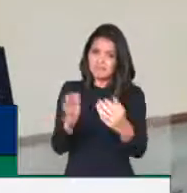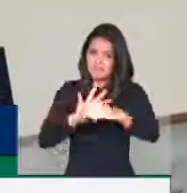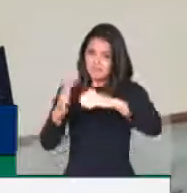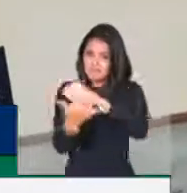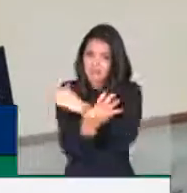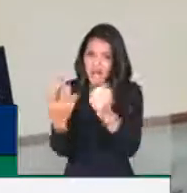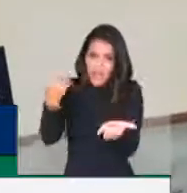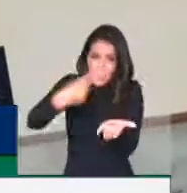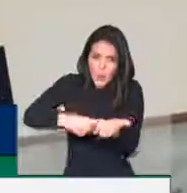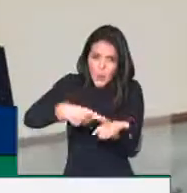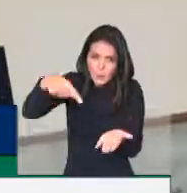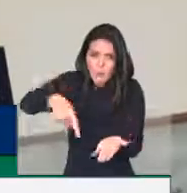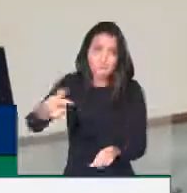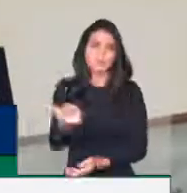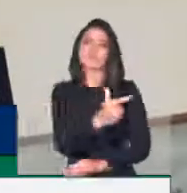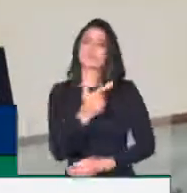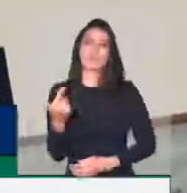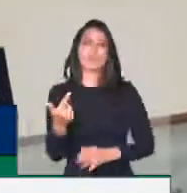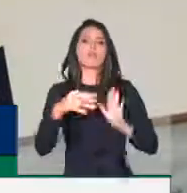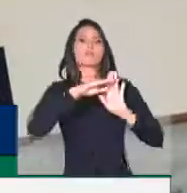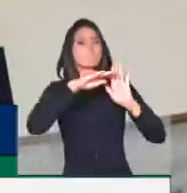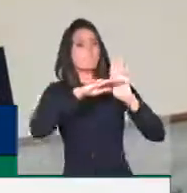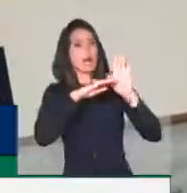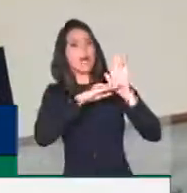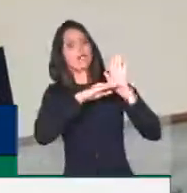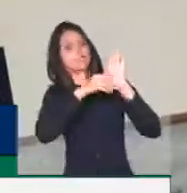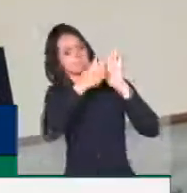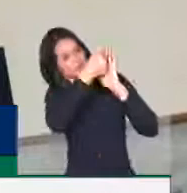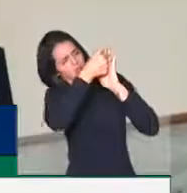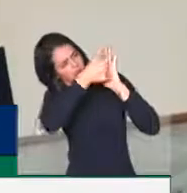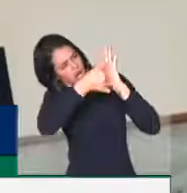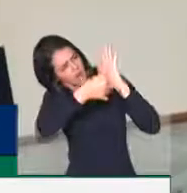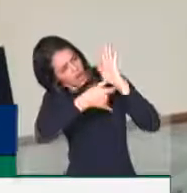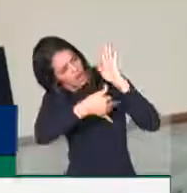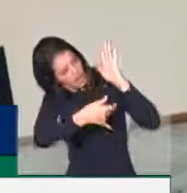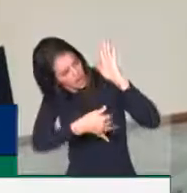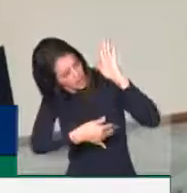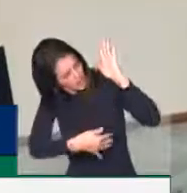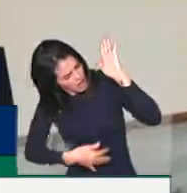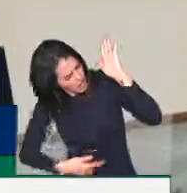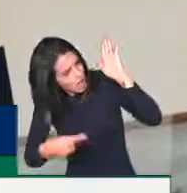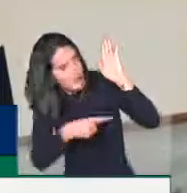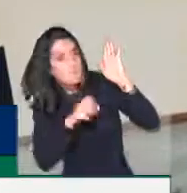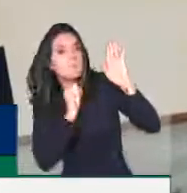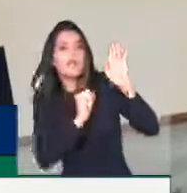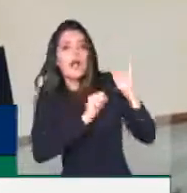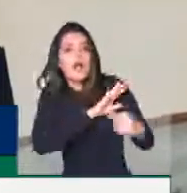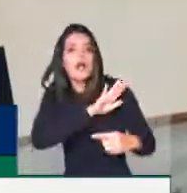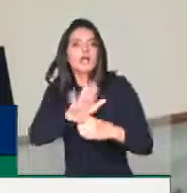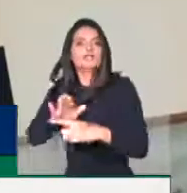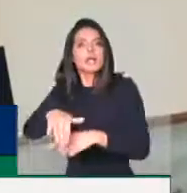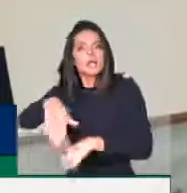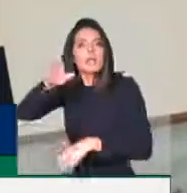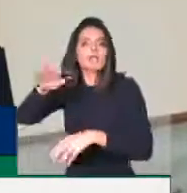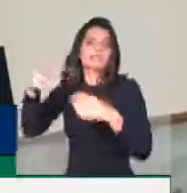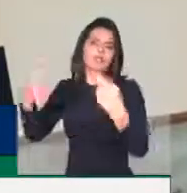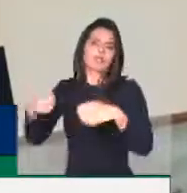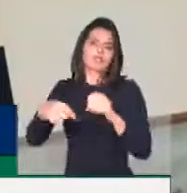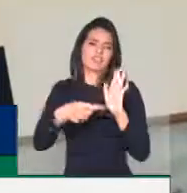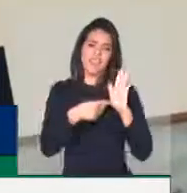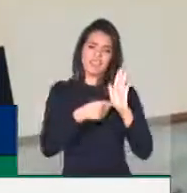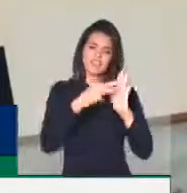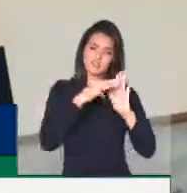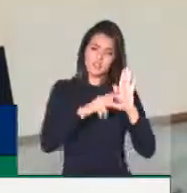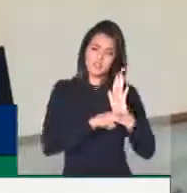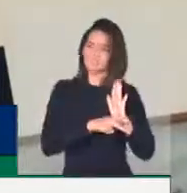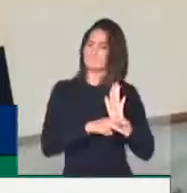trouxesse acordo. Temos uma pauta extensa de votação que pode priorizar aqueles que mais precisam, não essa. E falta memória em